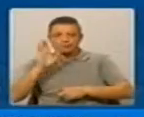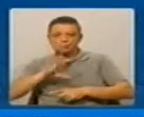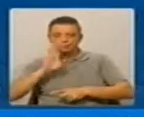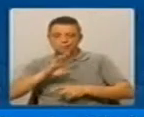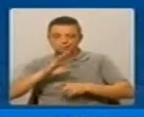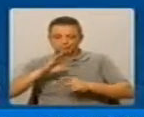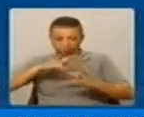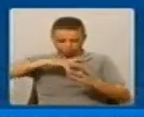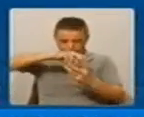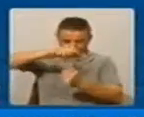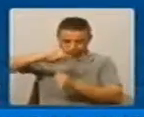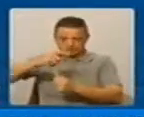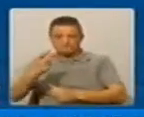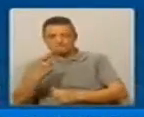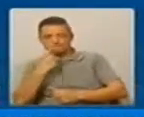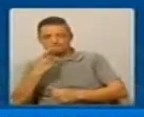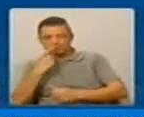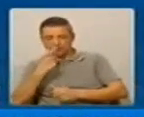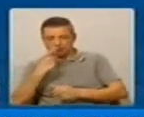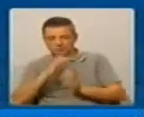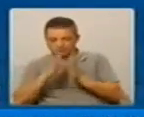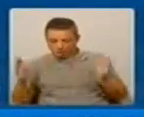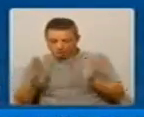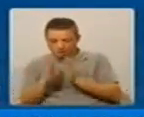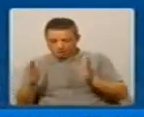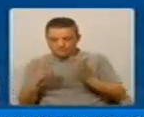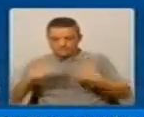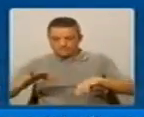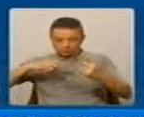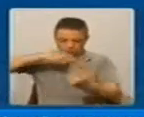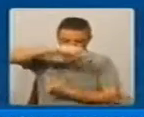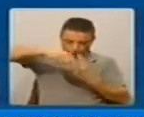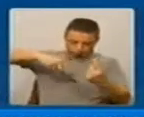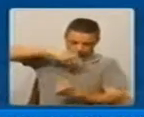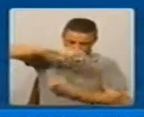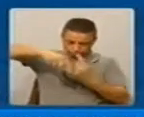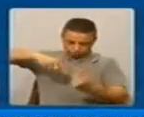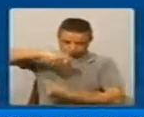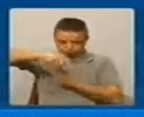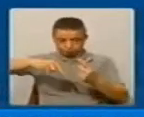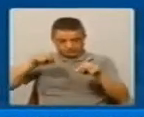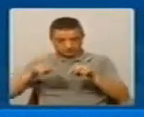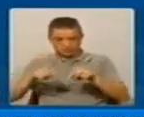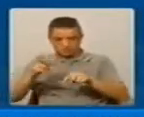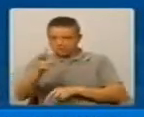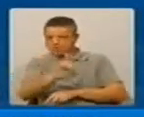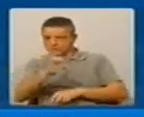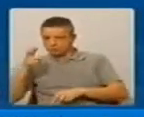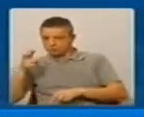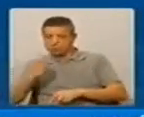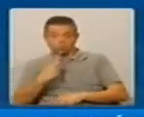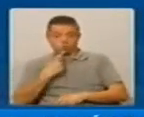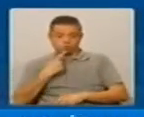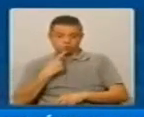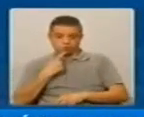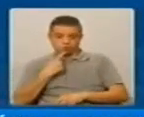detritos, de pedaços rochosos de maiores ou menores dimensões, que giram à volta precisamente destes quasares. Velocidades extremamente elevadas, estamos a